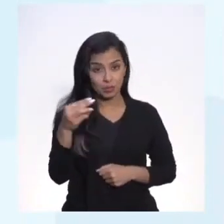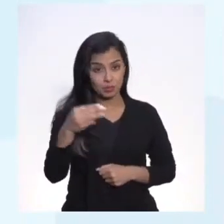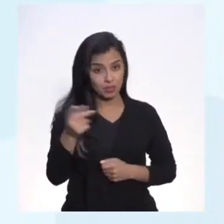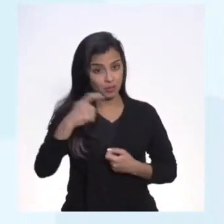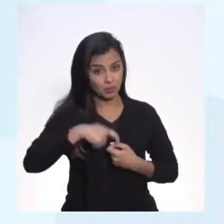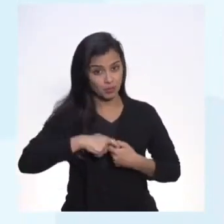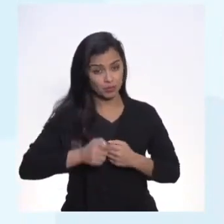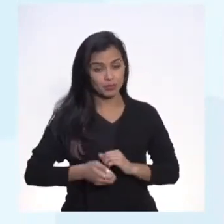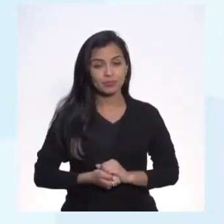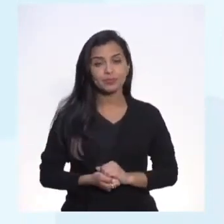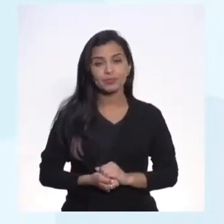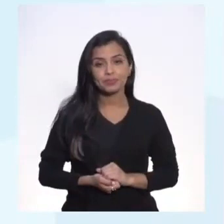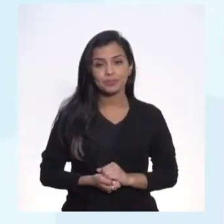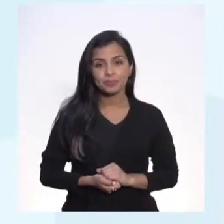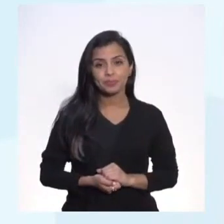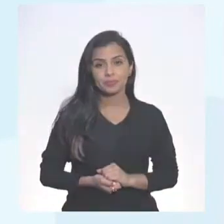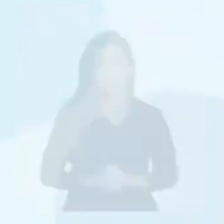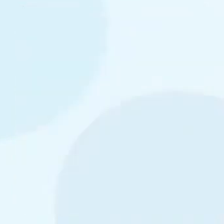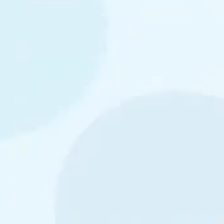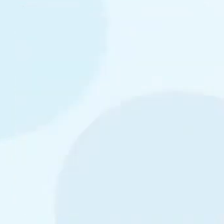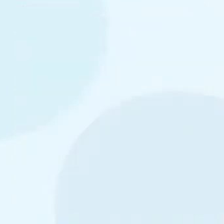em 2 minutos.